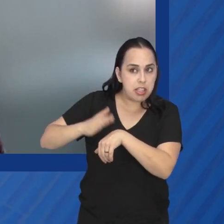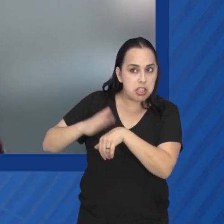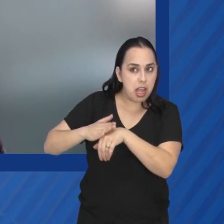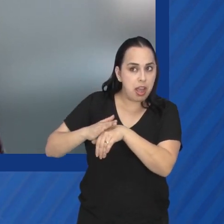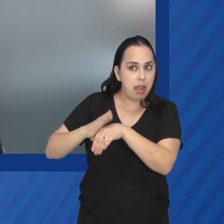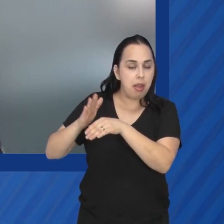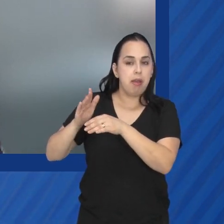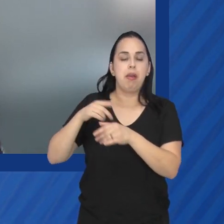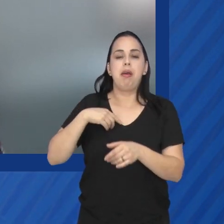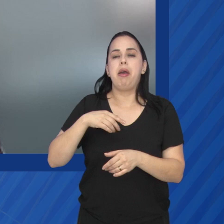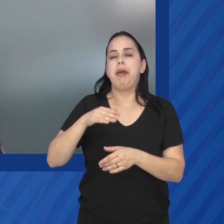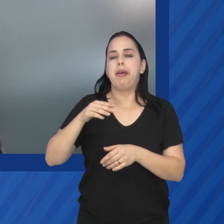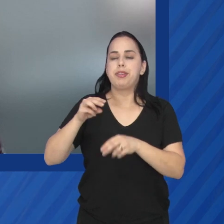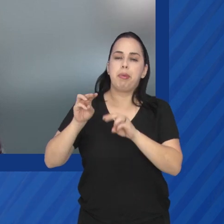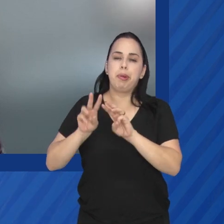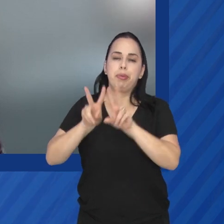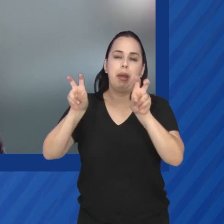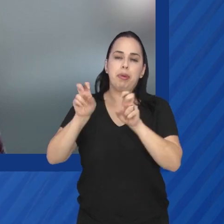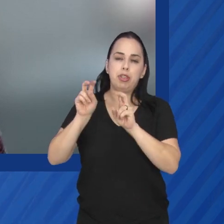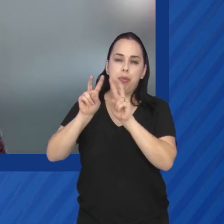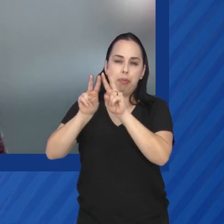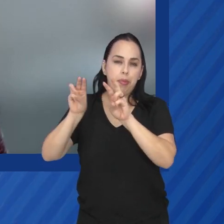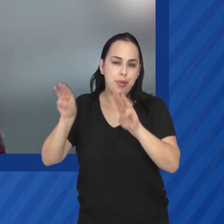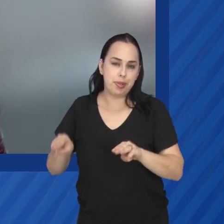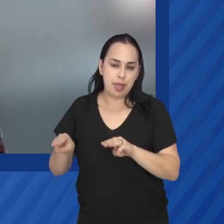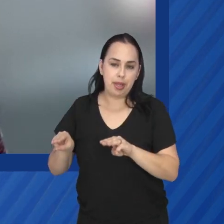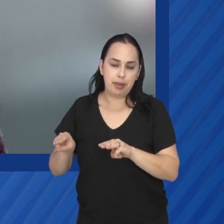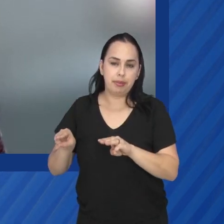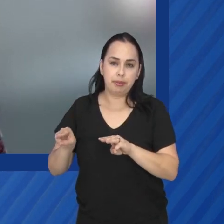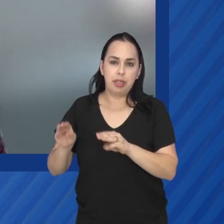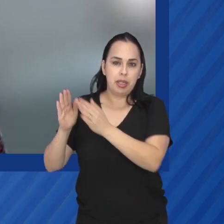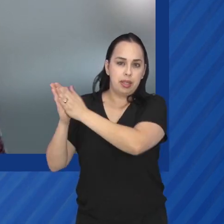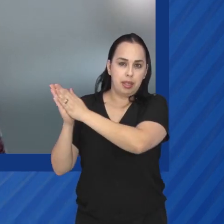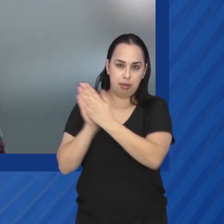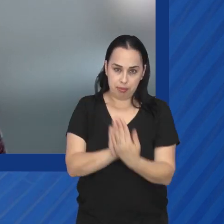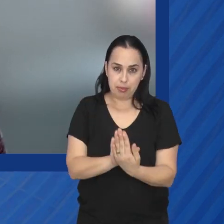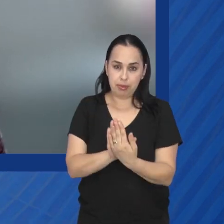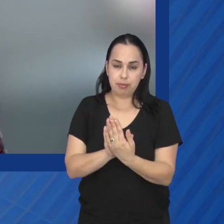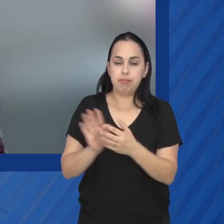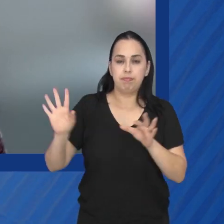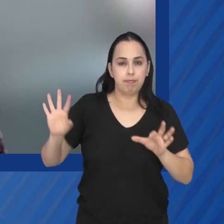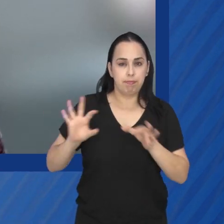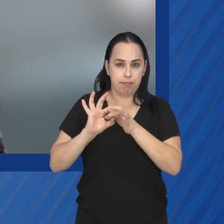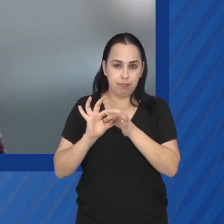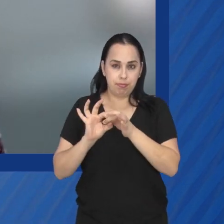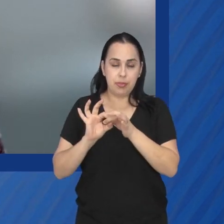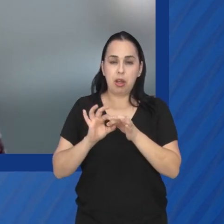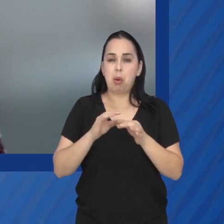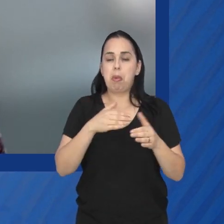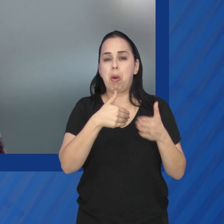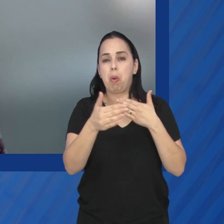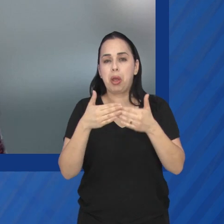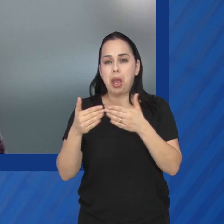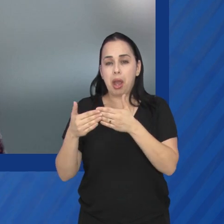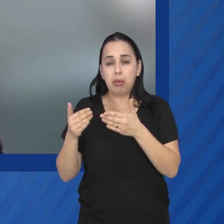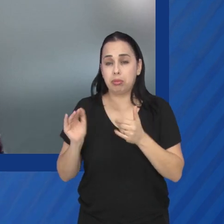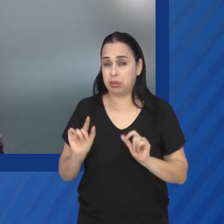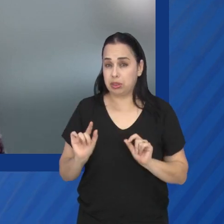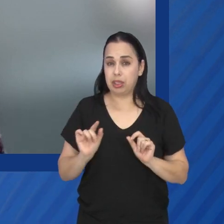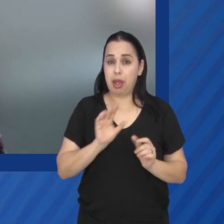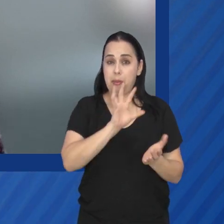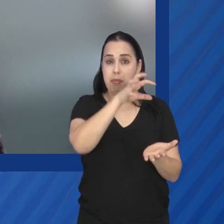dentro desse programa Conexões Museus SP, a Pinacoteca do Estado, dentro desse programa Conexões Museus SP, para